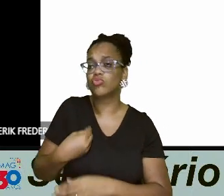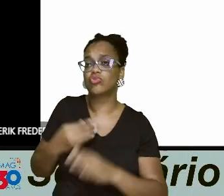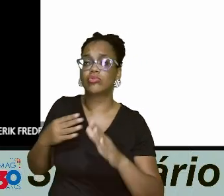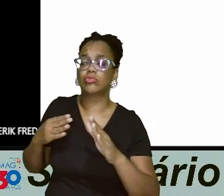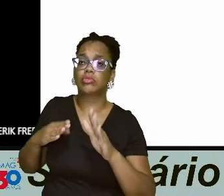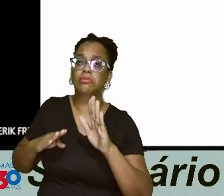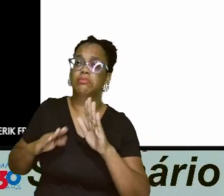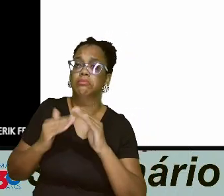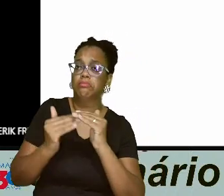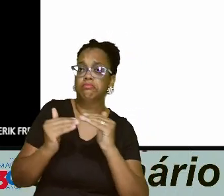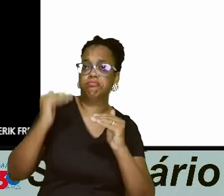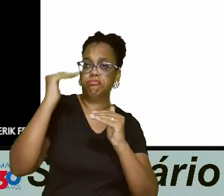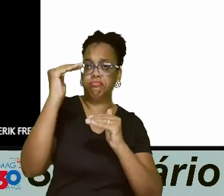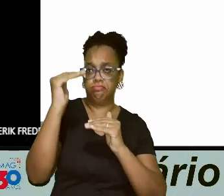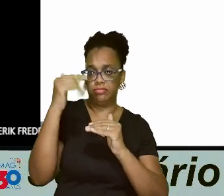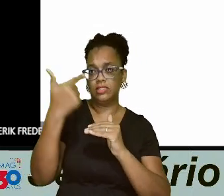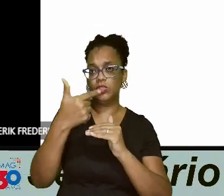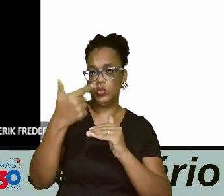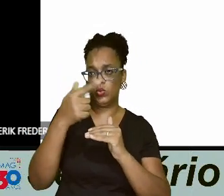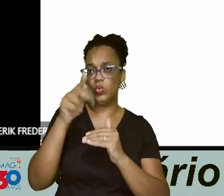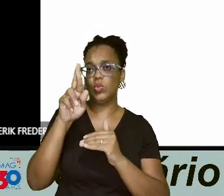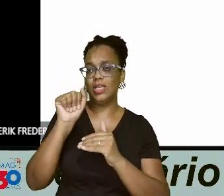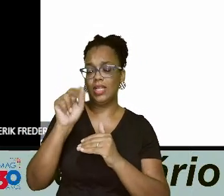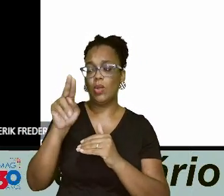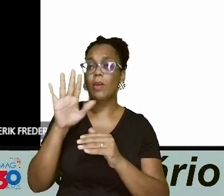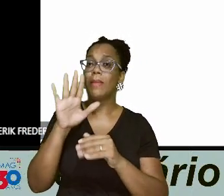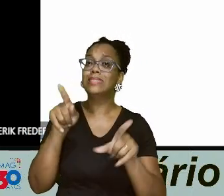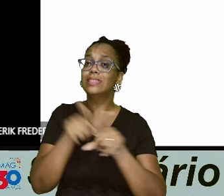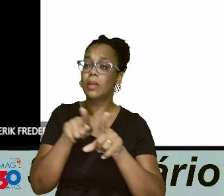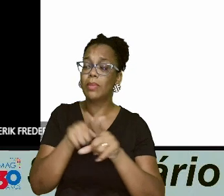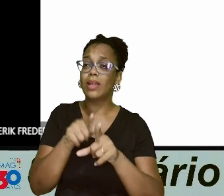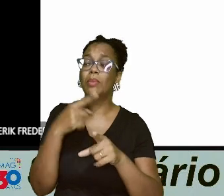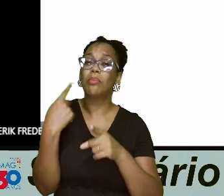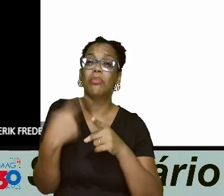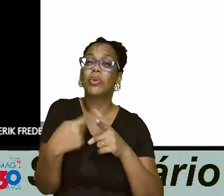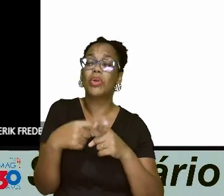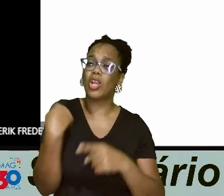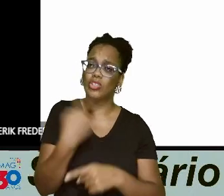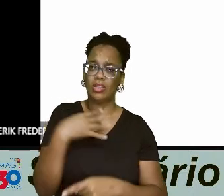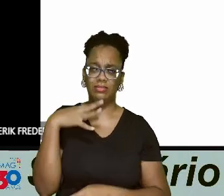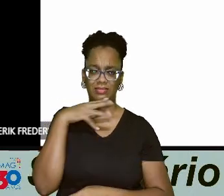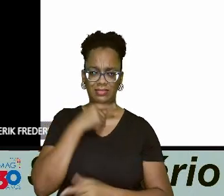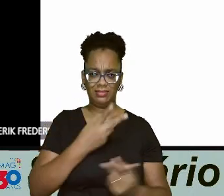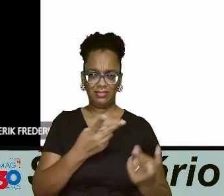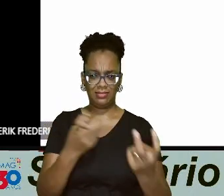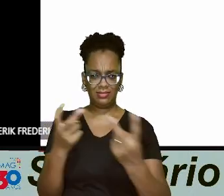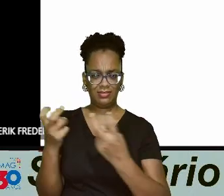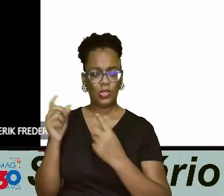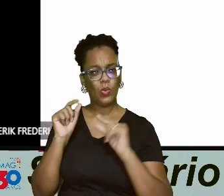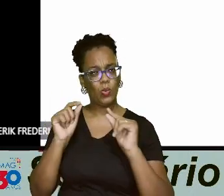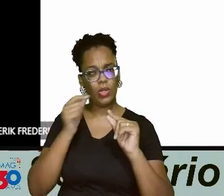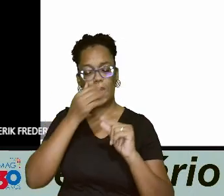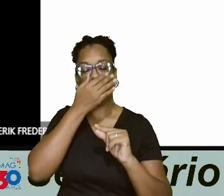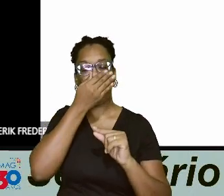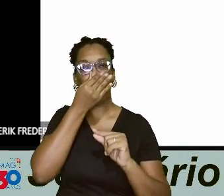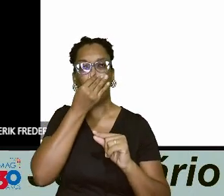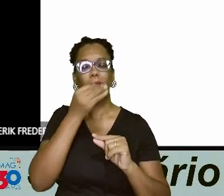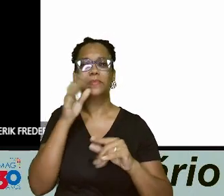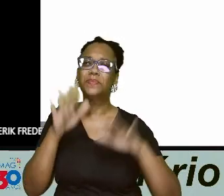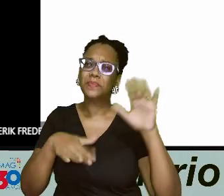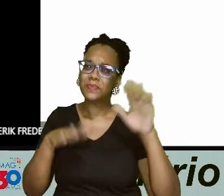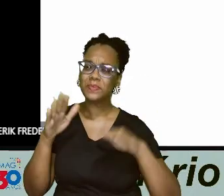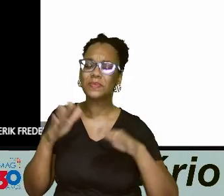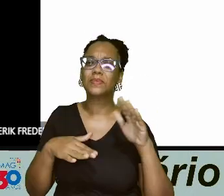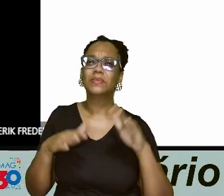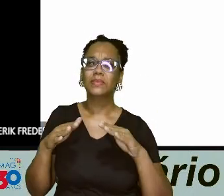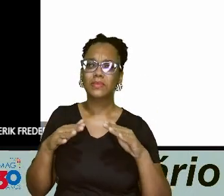feitos para o segundo grau, mas também porque nós percebemos que muitas vezes a